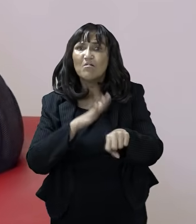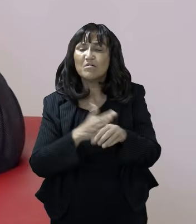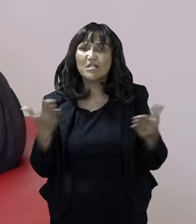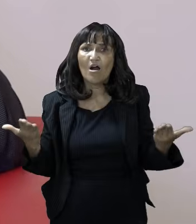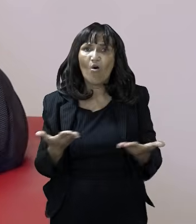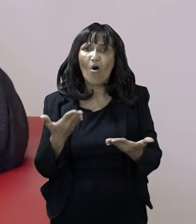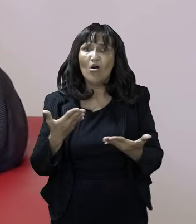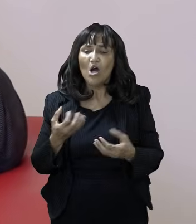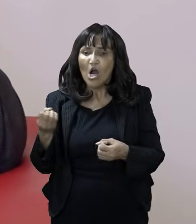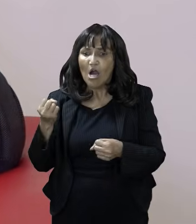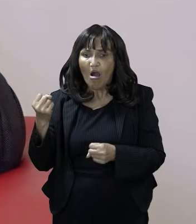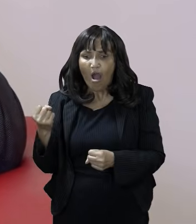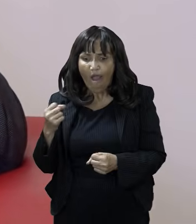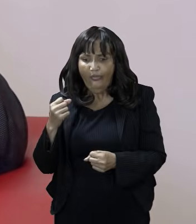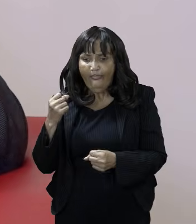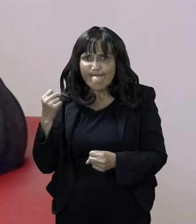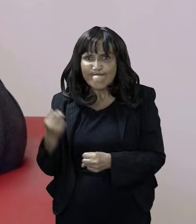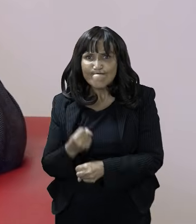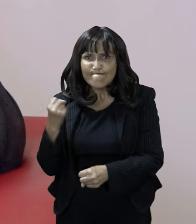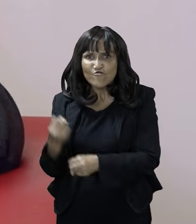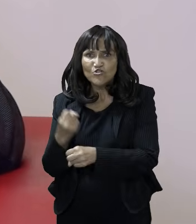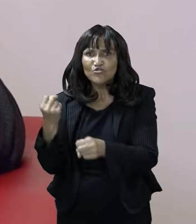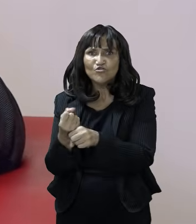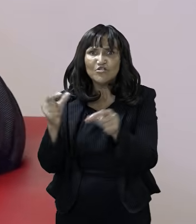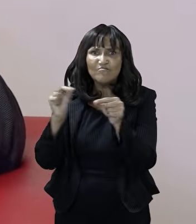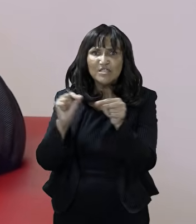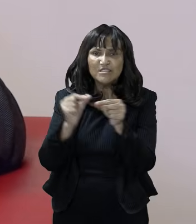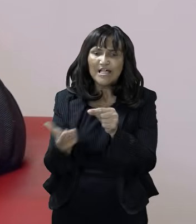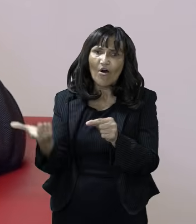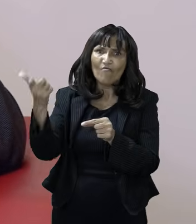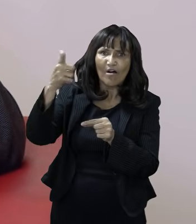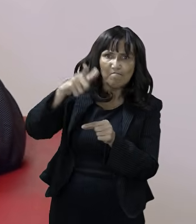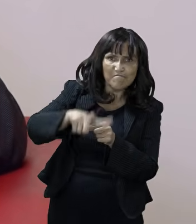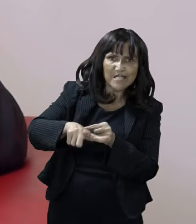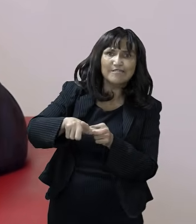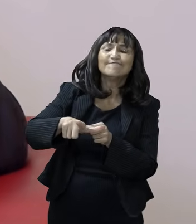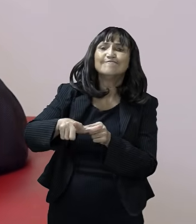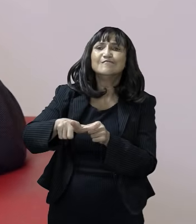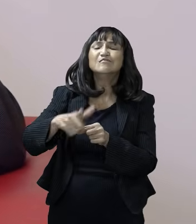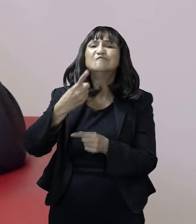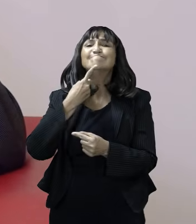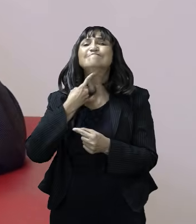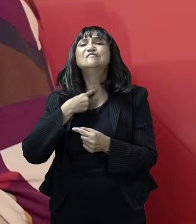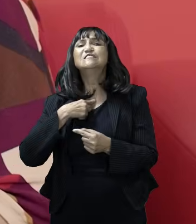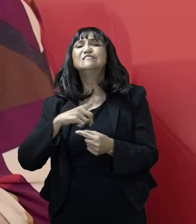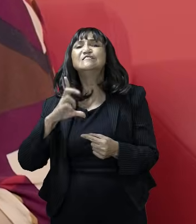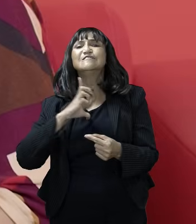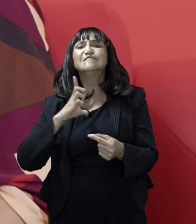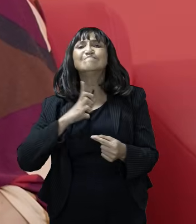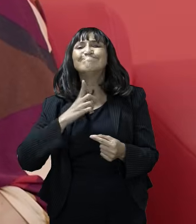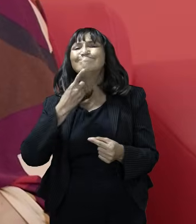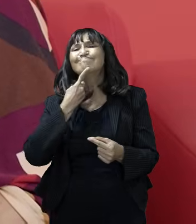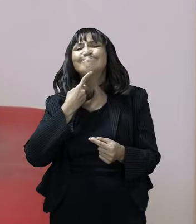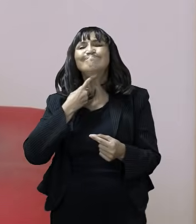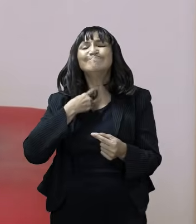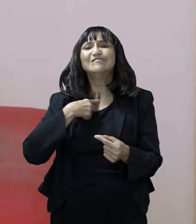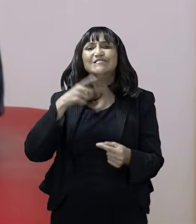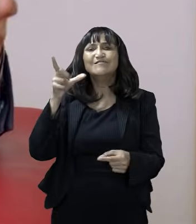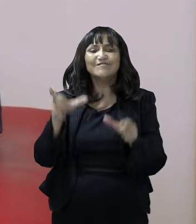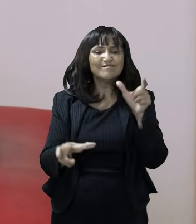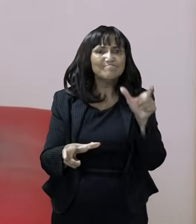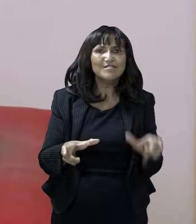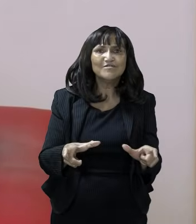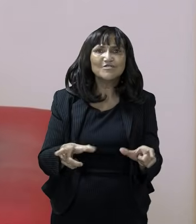reconstrução, porque há um desejo, vamos dizer assim, daqueles que estão